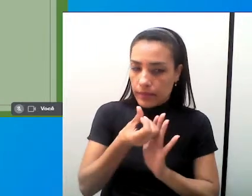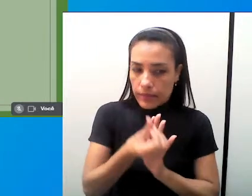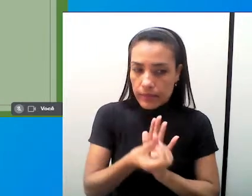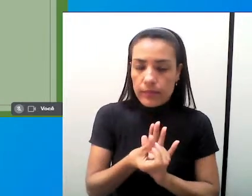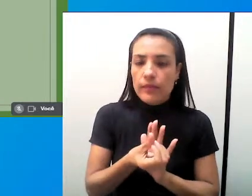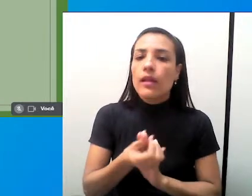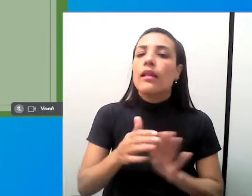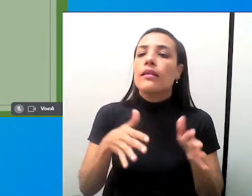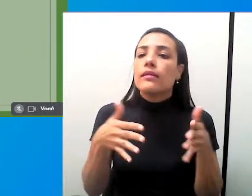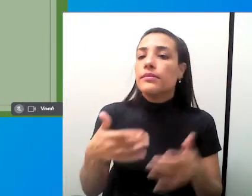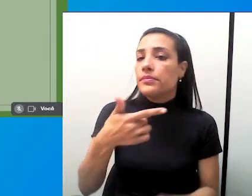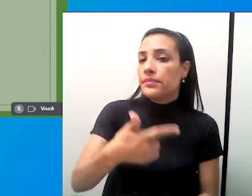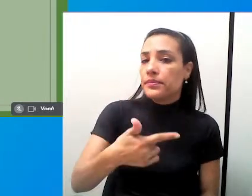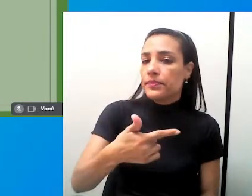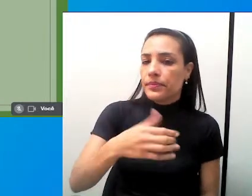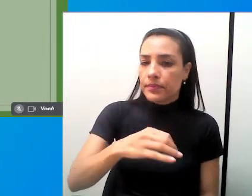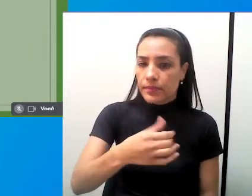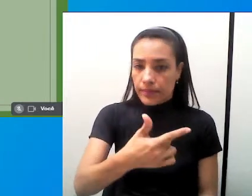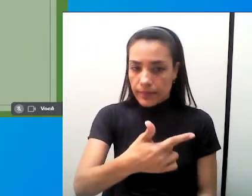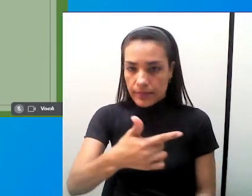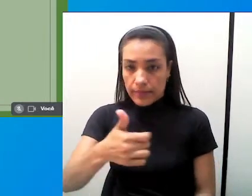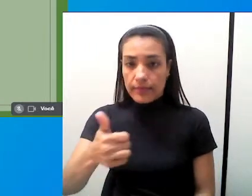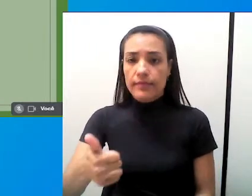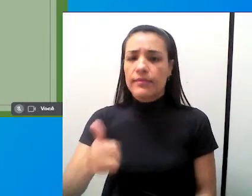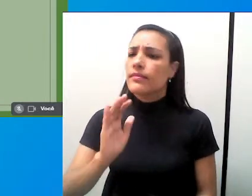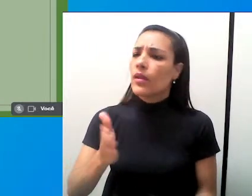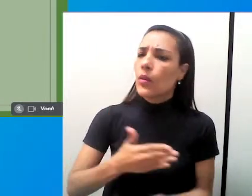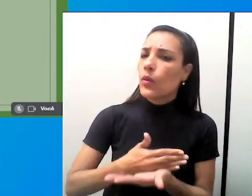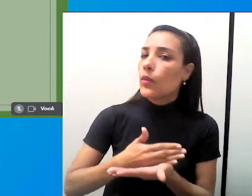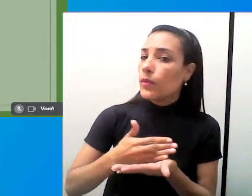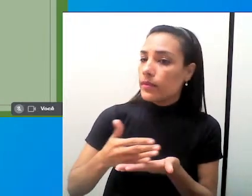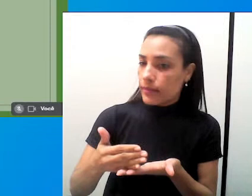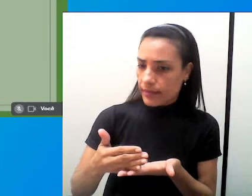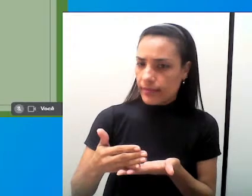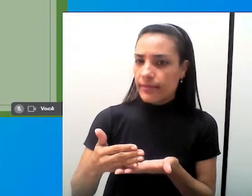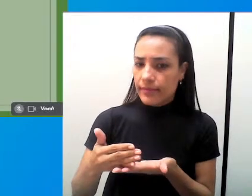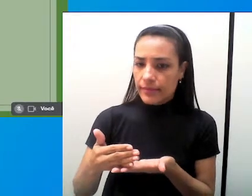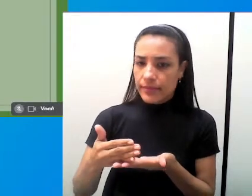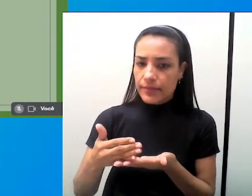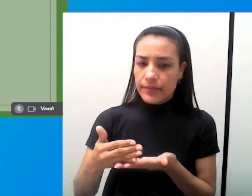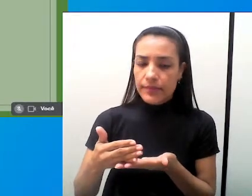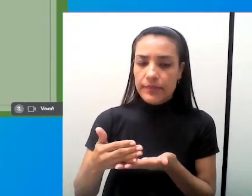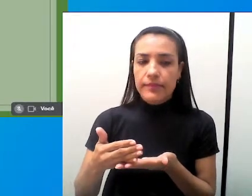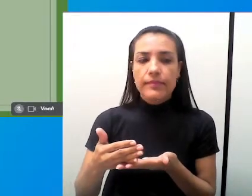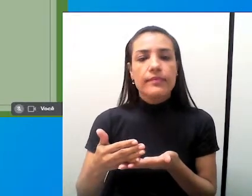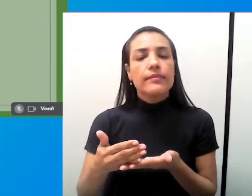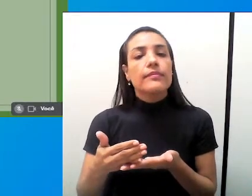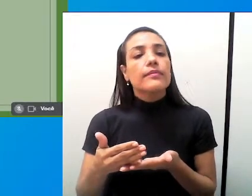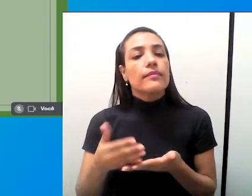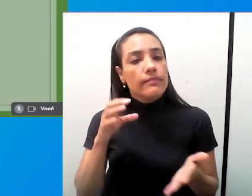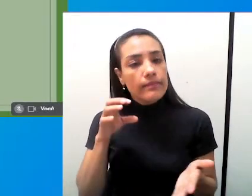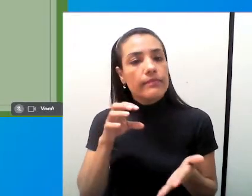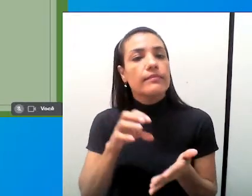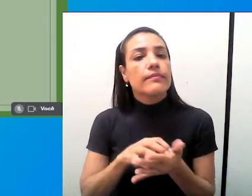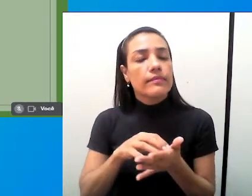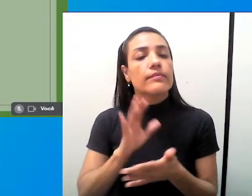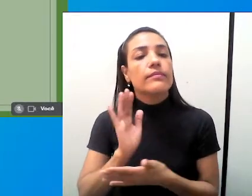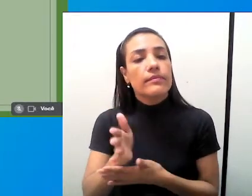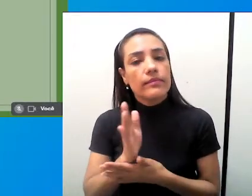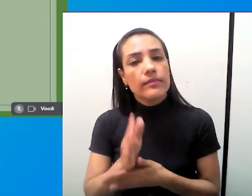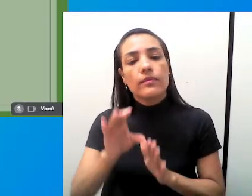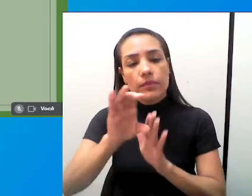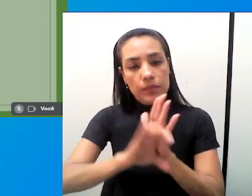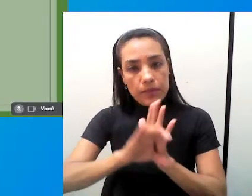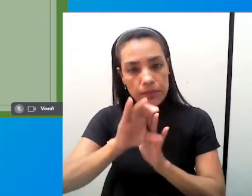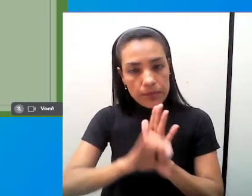em 2021, já iniciou-se, né, essa implantação efetiva da